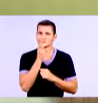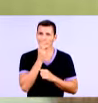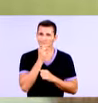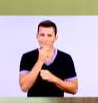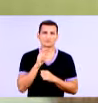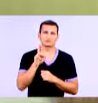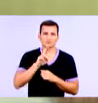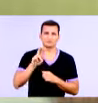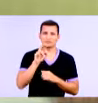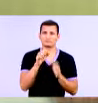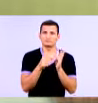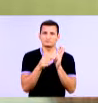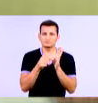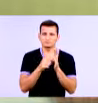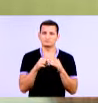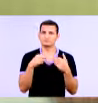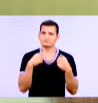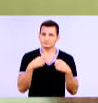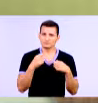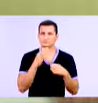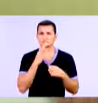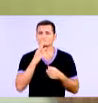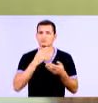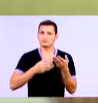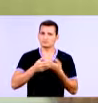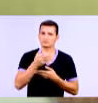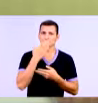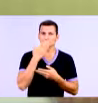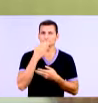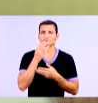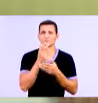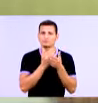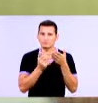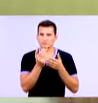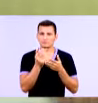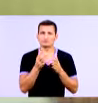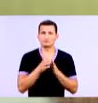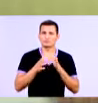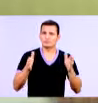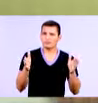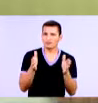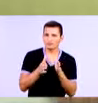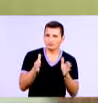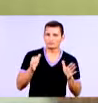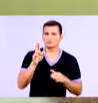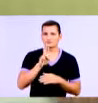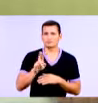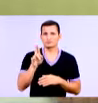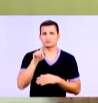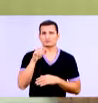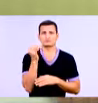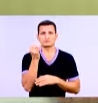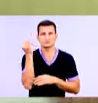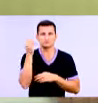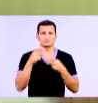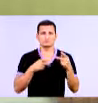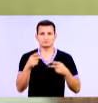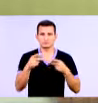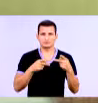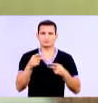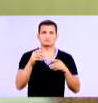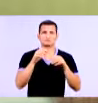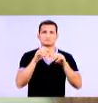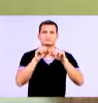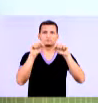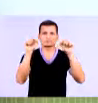dessa ferramenta. Então, conhecer a relação desse formato da imagem com o tamanho ou com a usabilidade é importante no projeto de